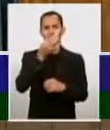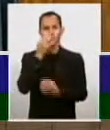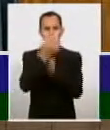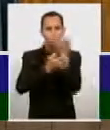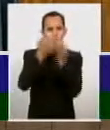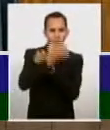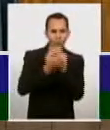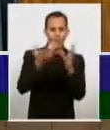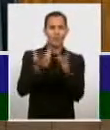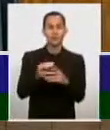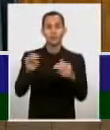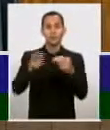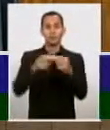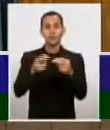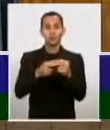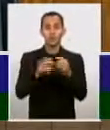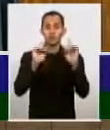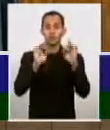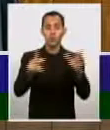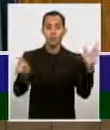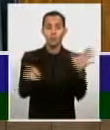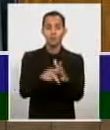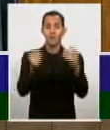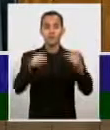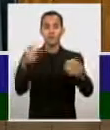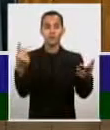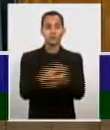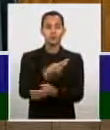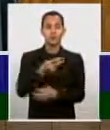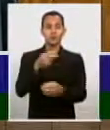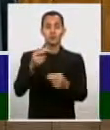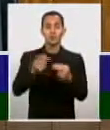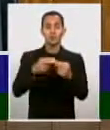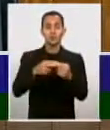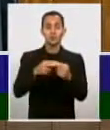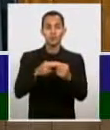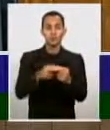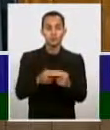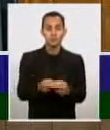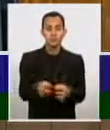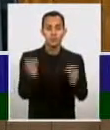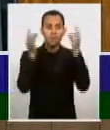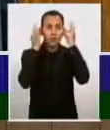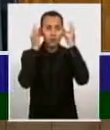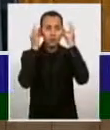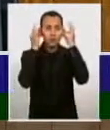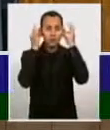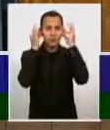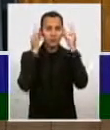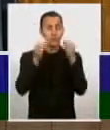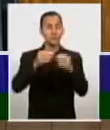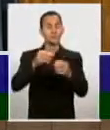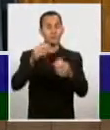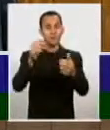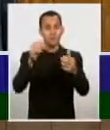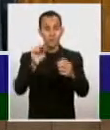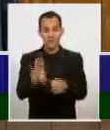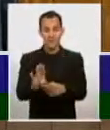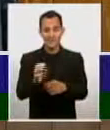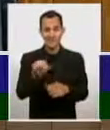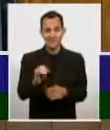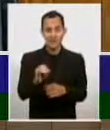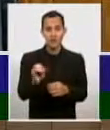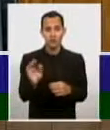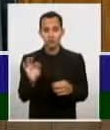similares, a utilização somente poderá ser realizada com a utilização de fone de ouvido. B. Caso o aparelho